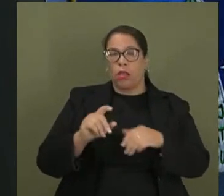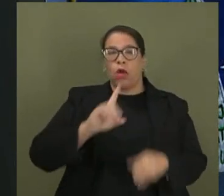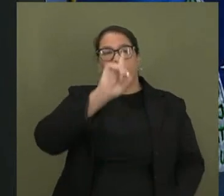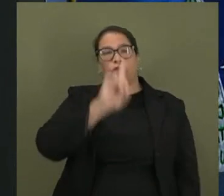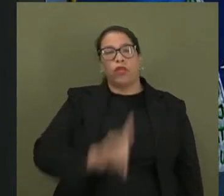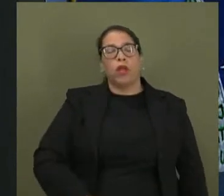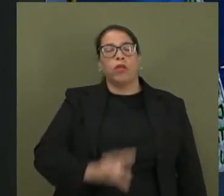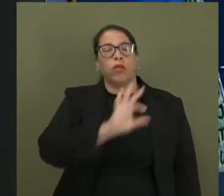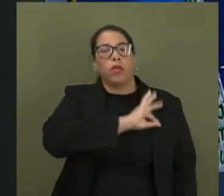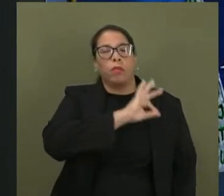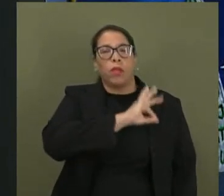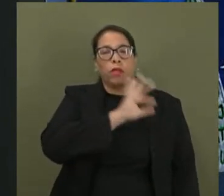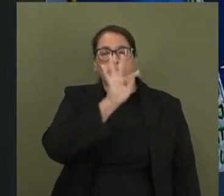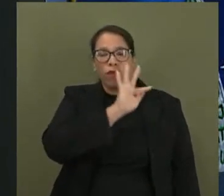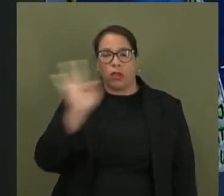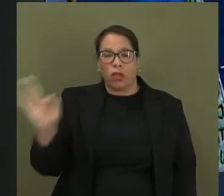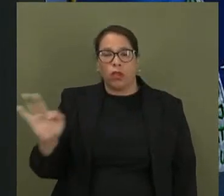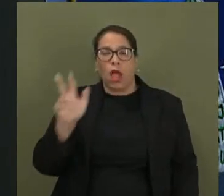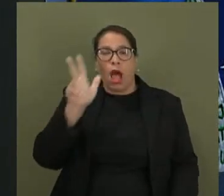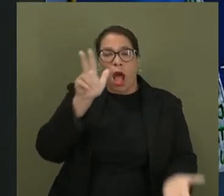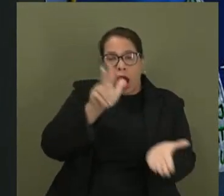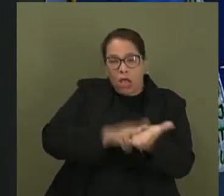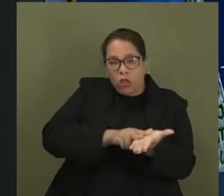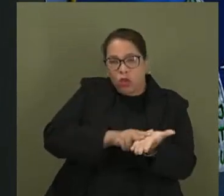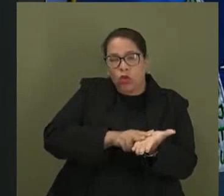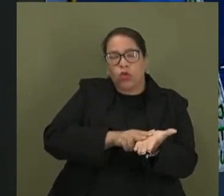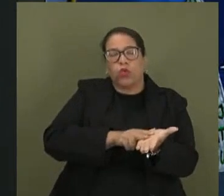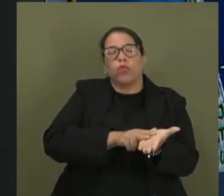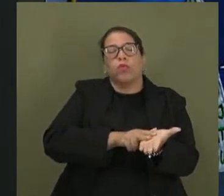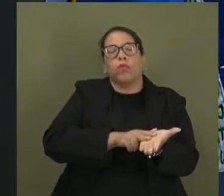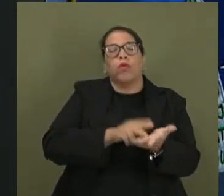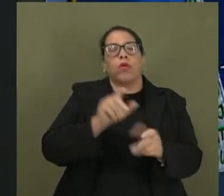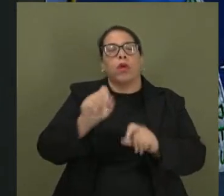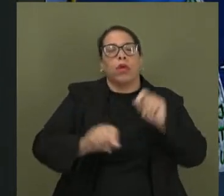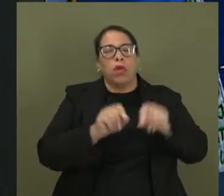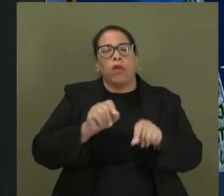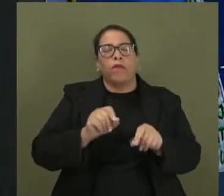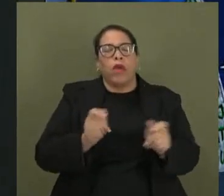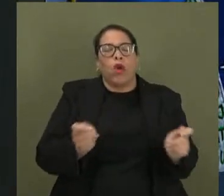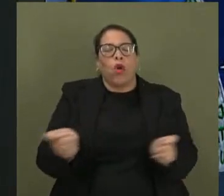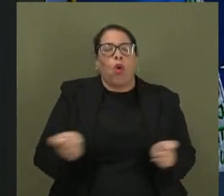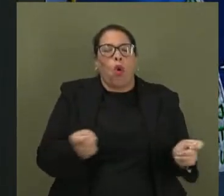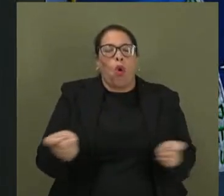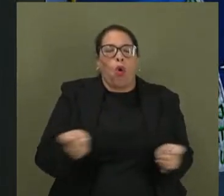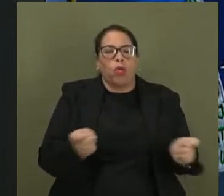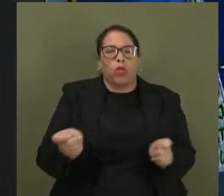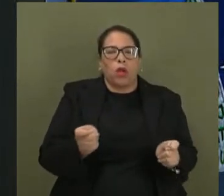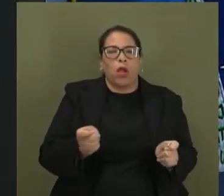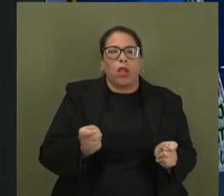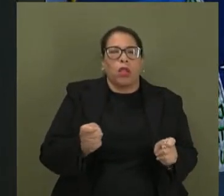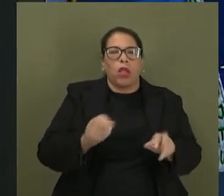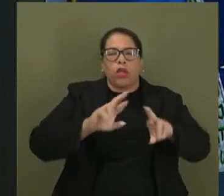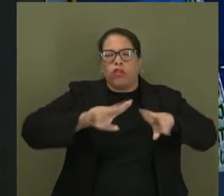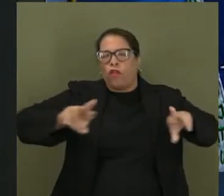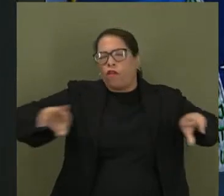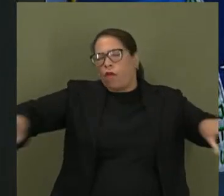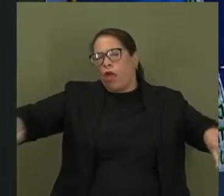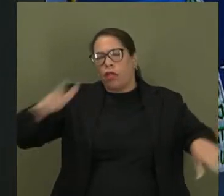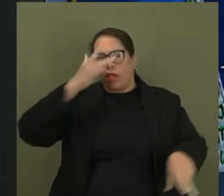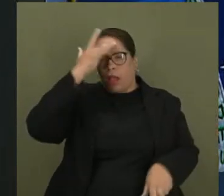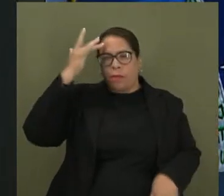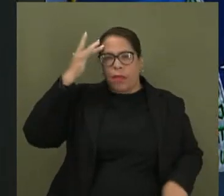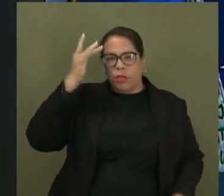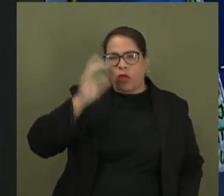da Polícia Federal assumir sem nenhum pudor que vem monitorando dezenas de milhares